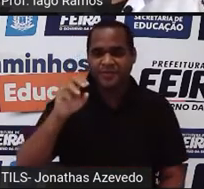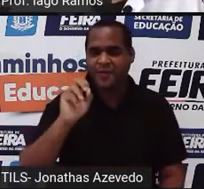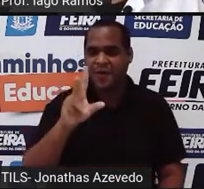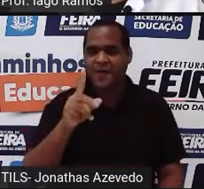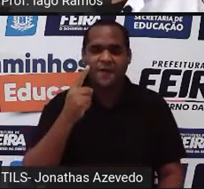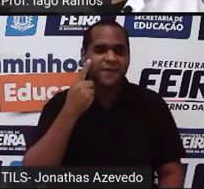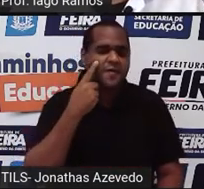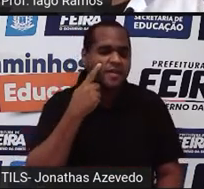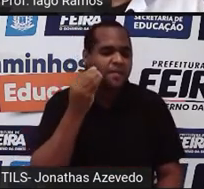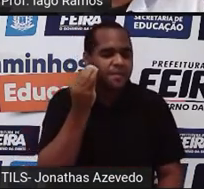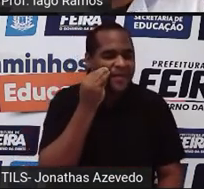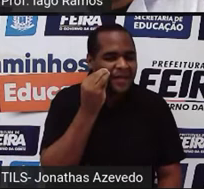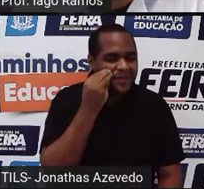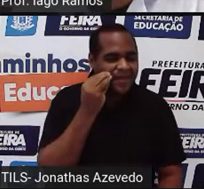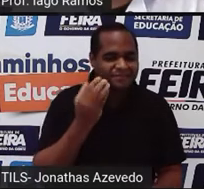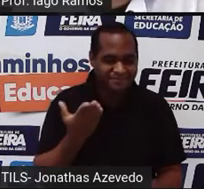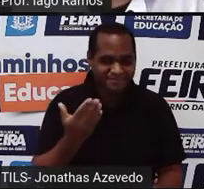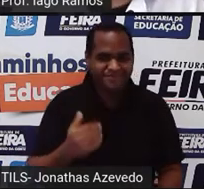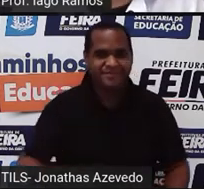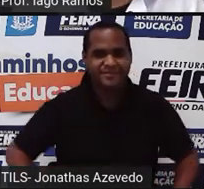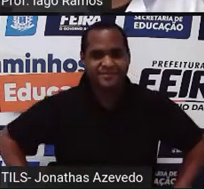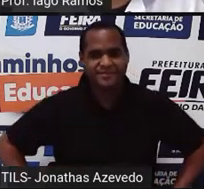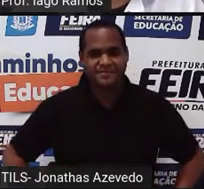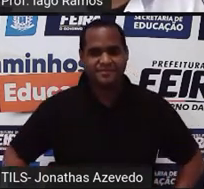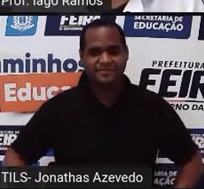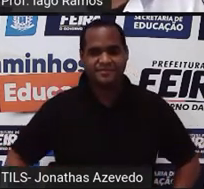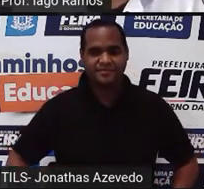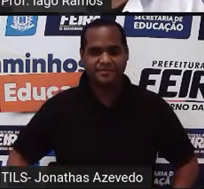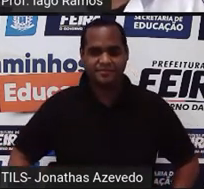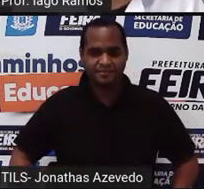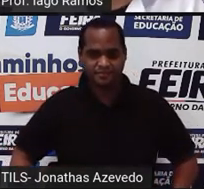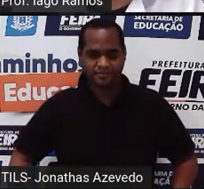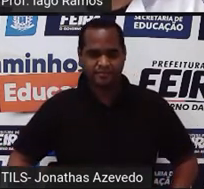para você tentar.